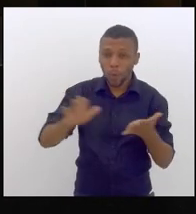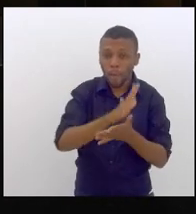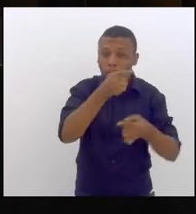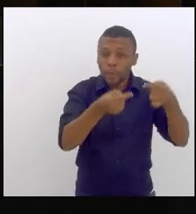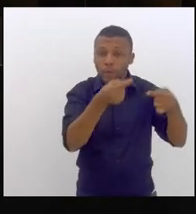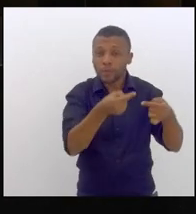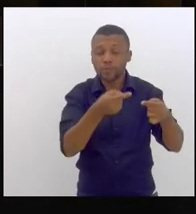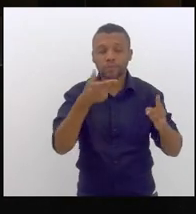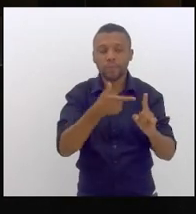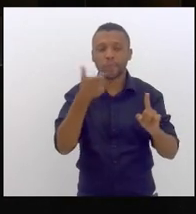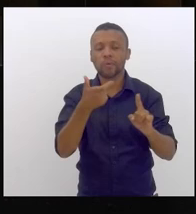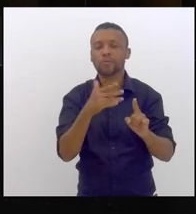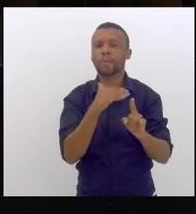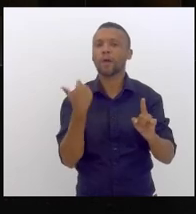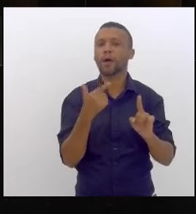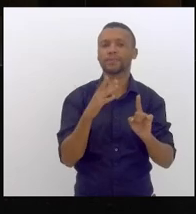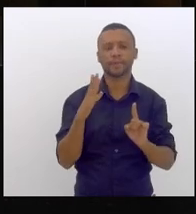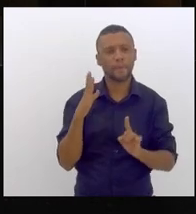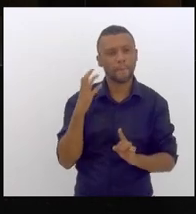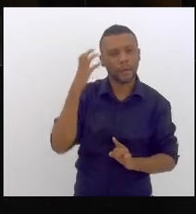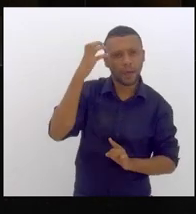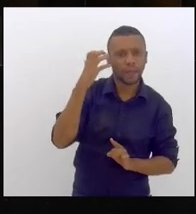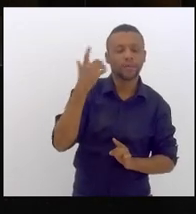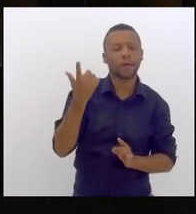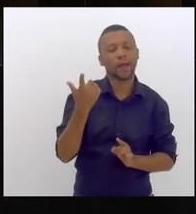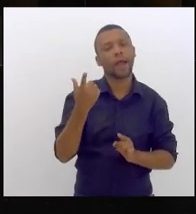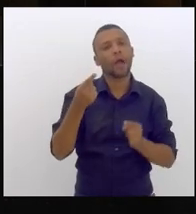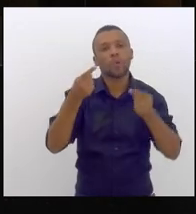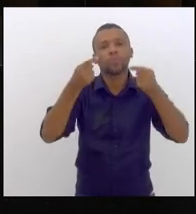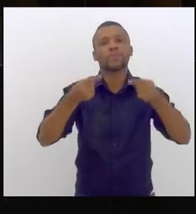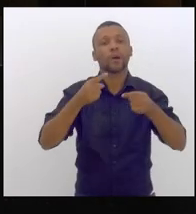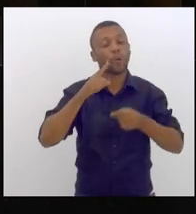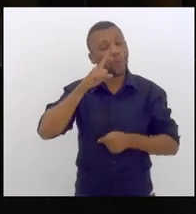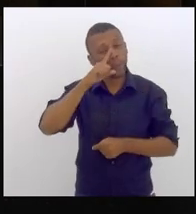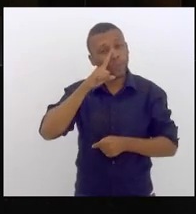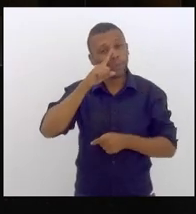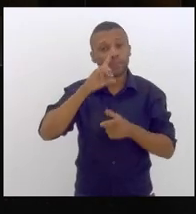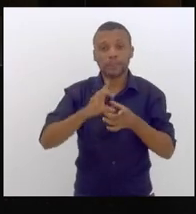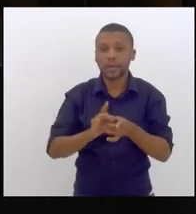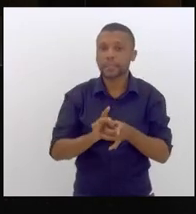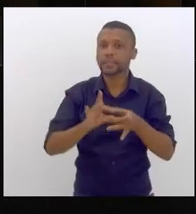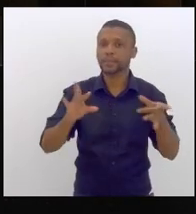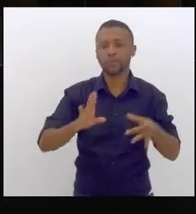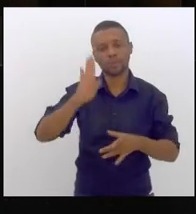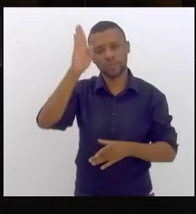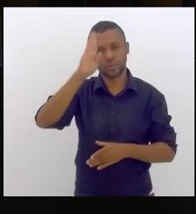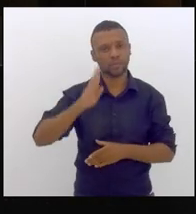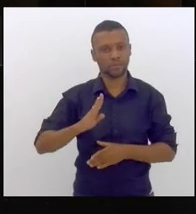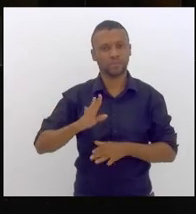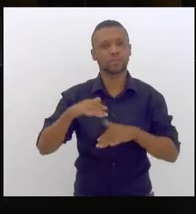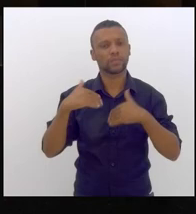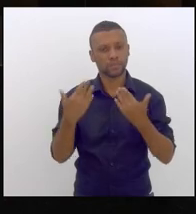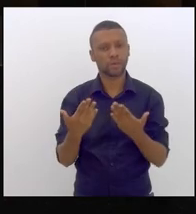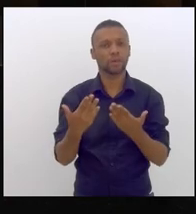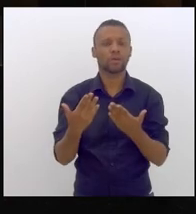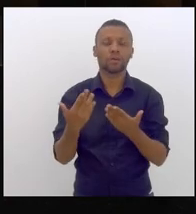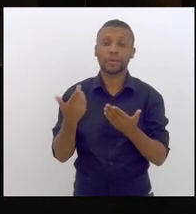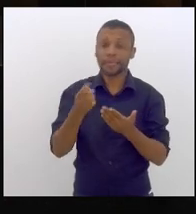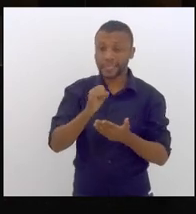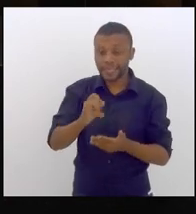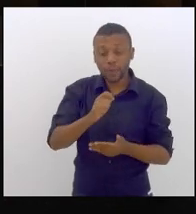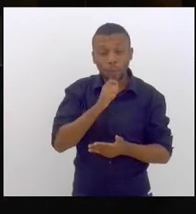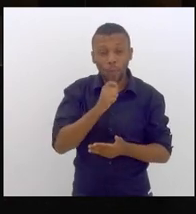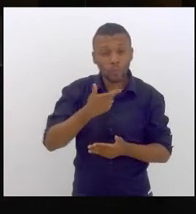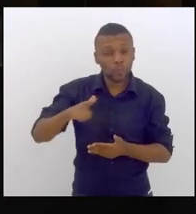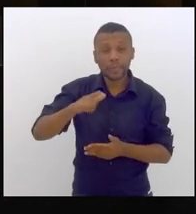dúvida nenhuma, um desafio, um risco para a democracia brasileira. Então, enquanto não